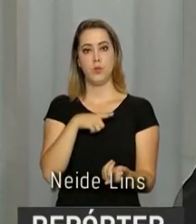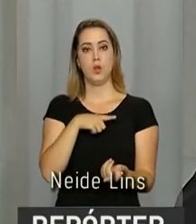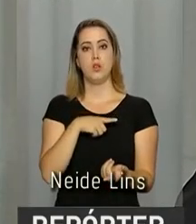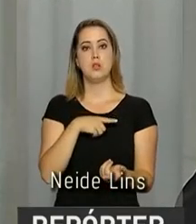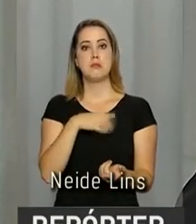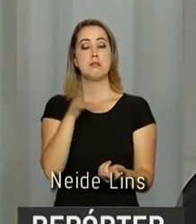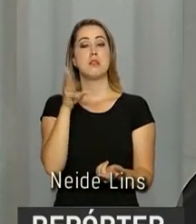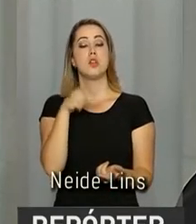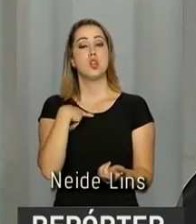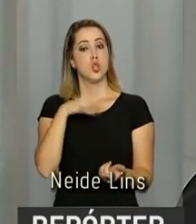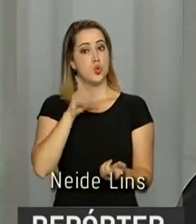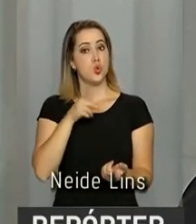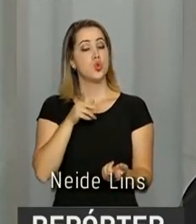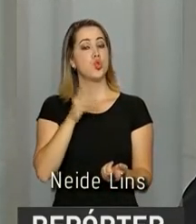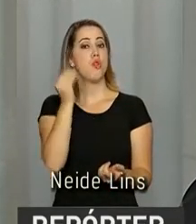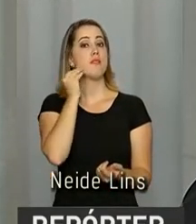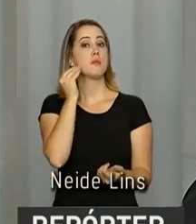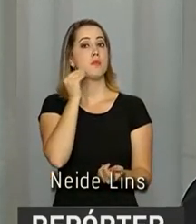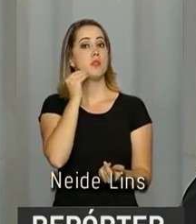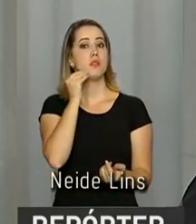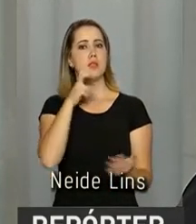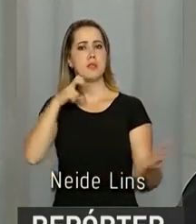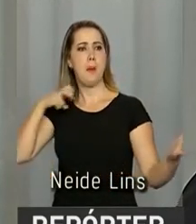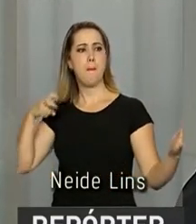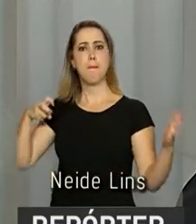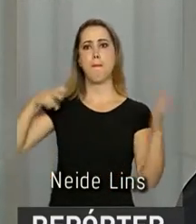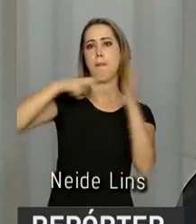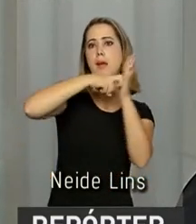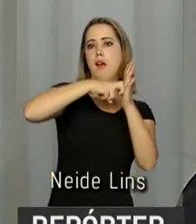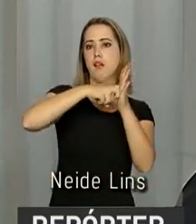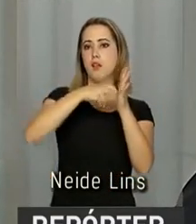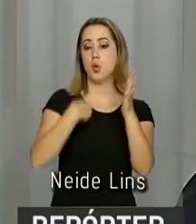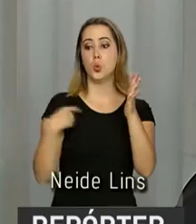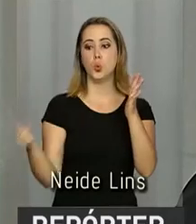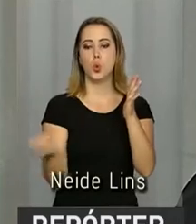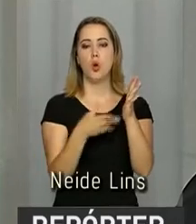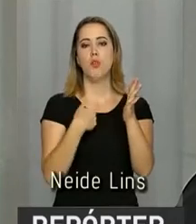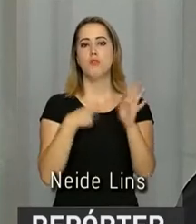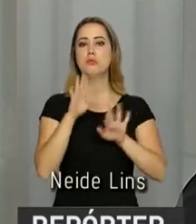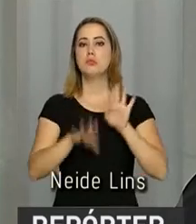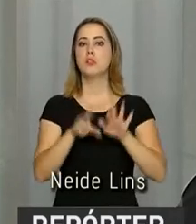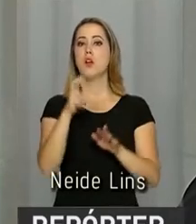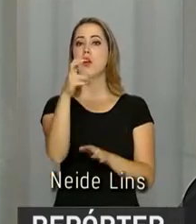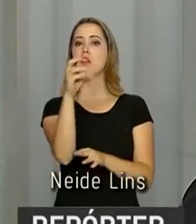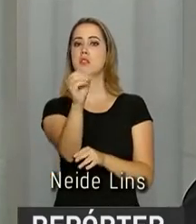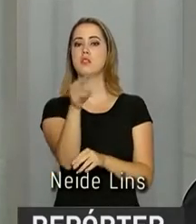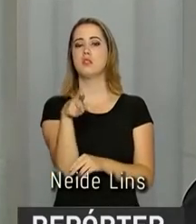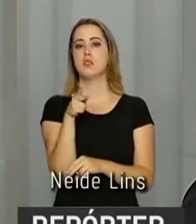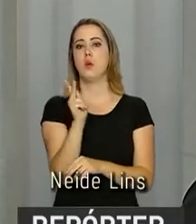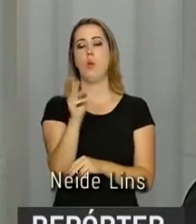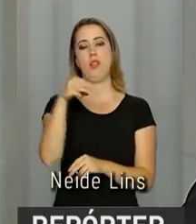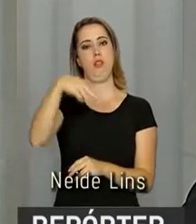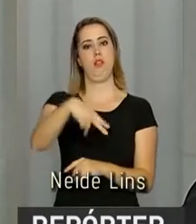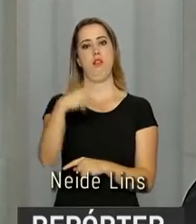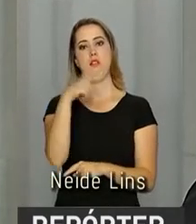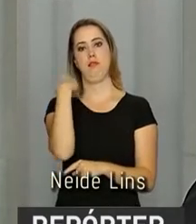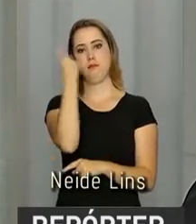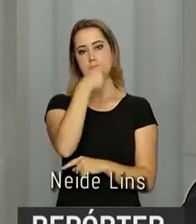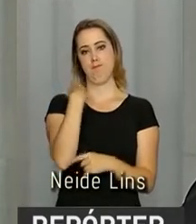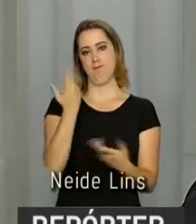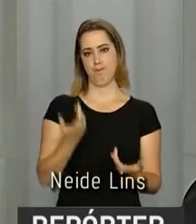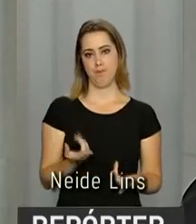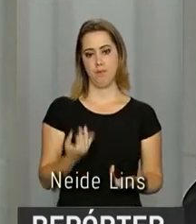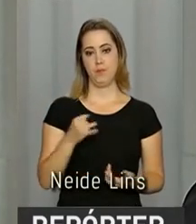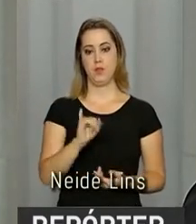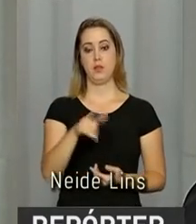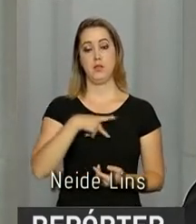de colisão feito com os veículos novos, ele é realizado numa média de 50 km por hora. E caso